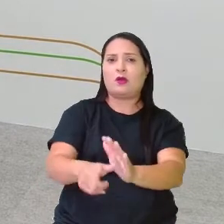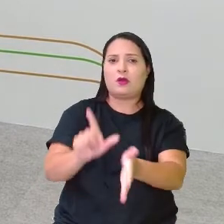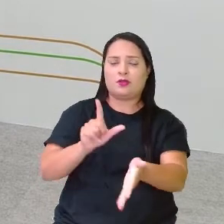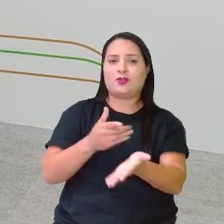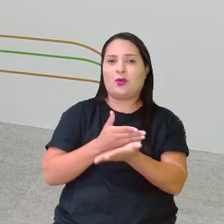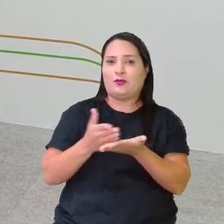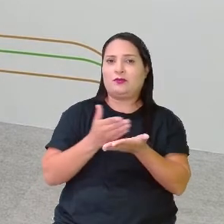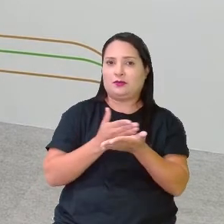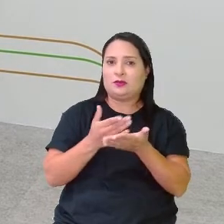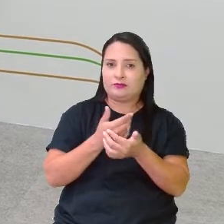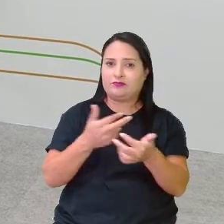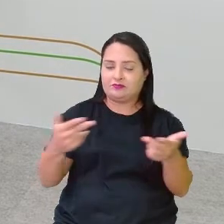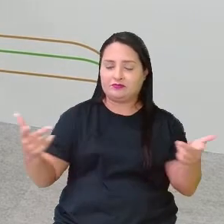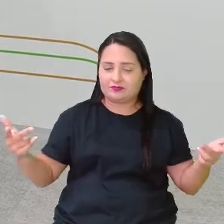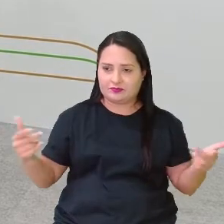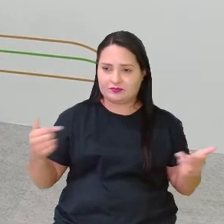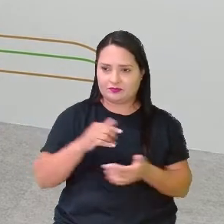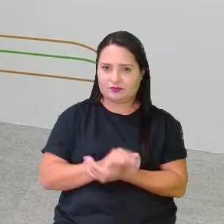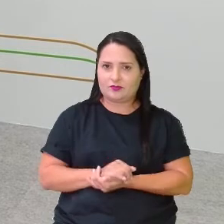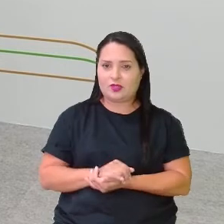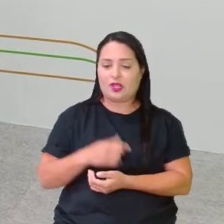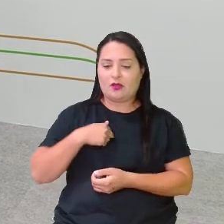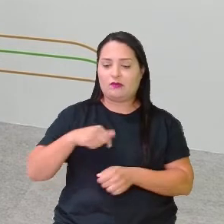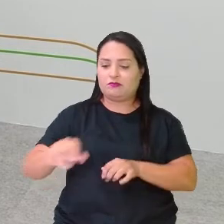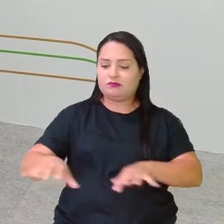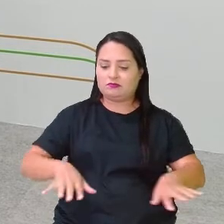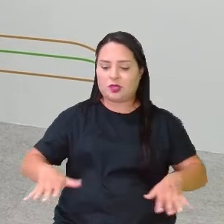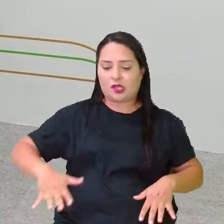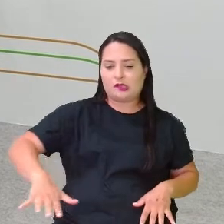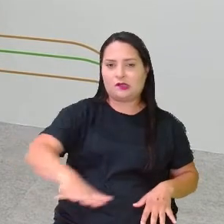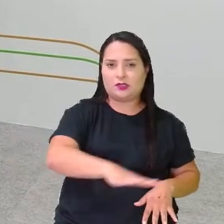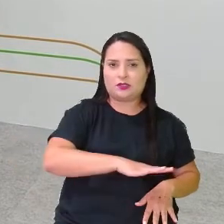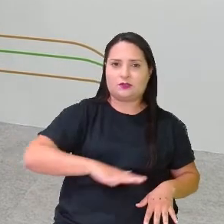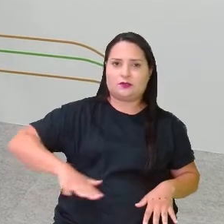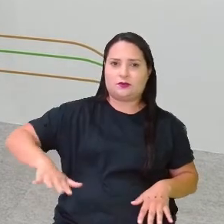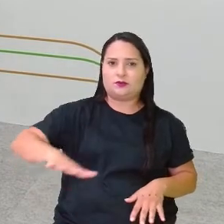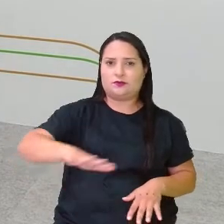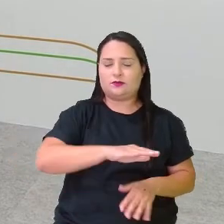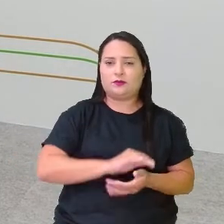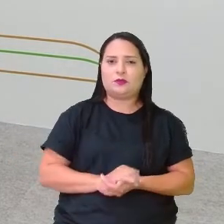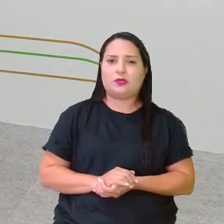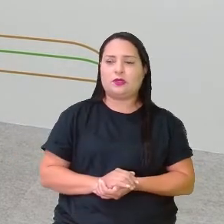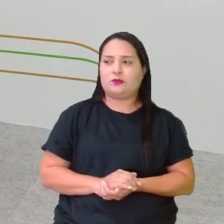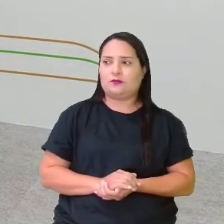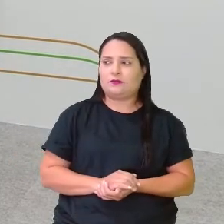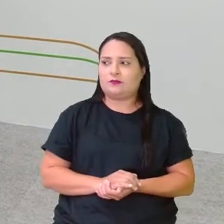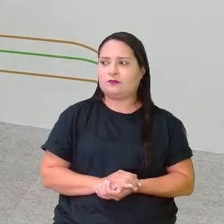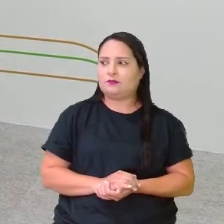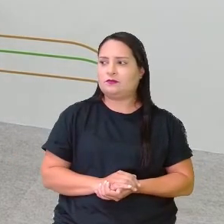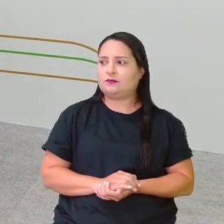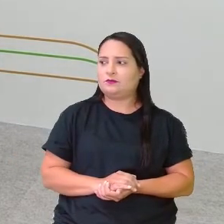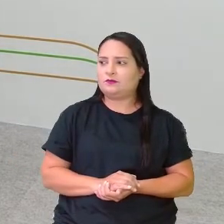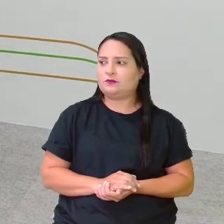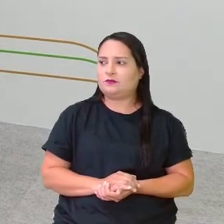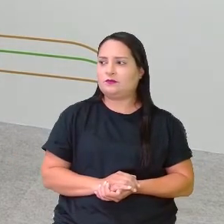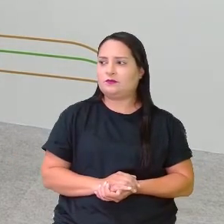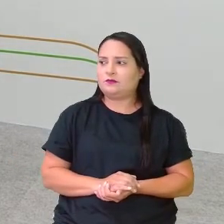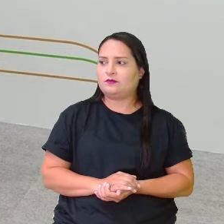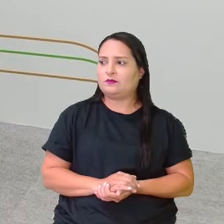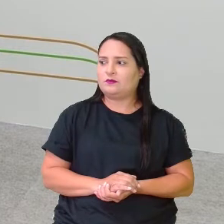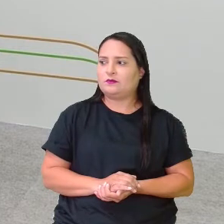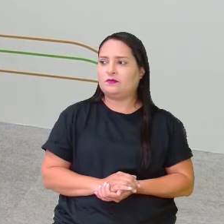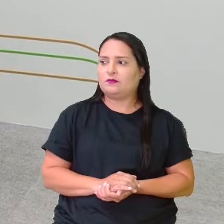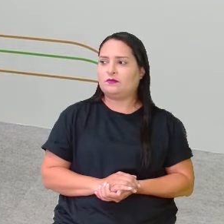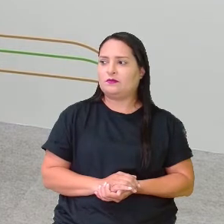atividade. Então eu vou dispersar aqui pelo chão, eu vou fazer uma meia-lua aqui, tá? Que é como a gente vai